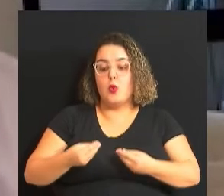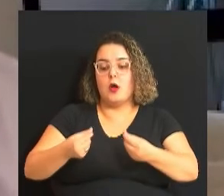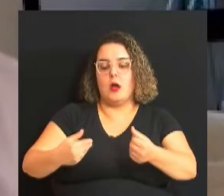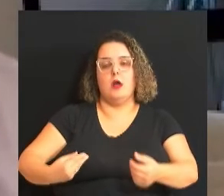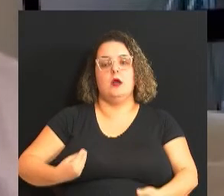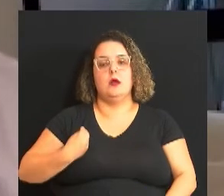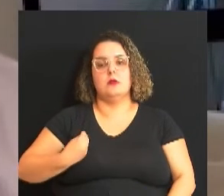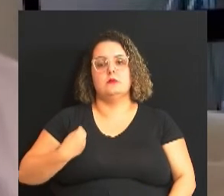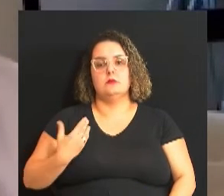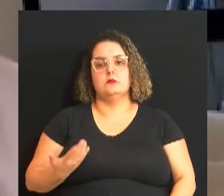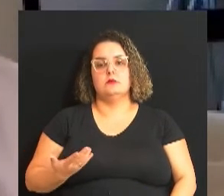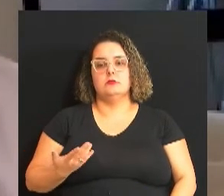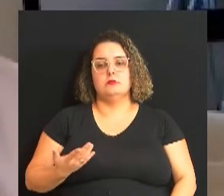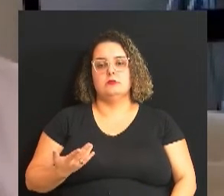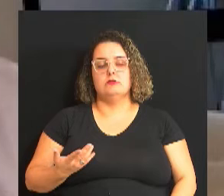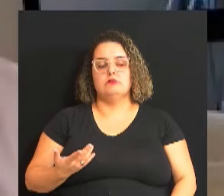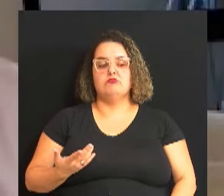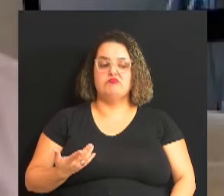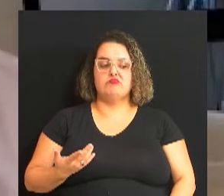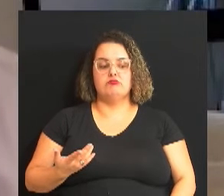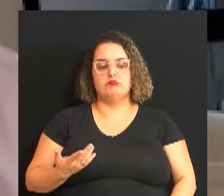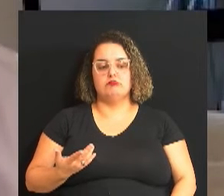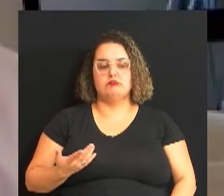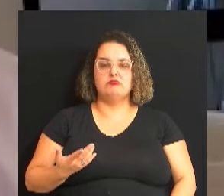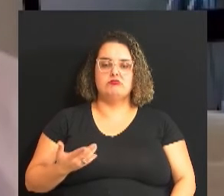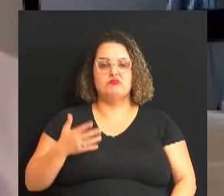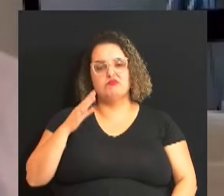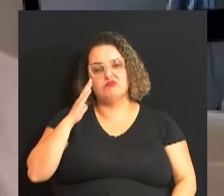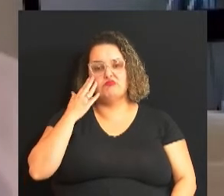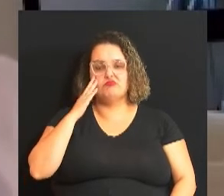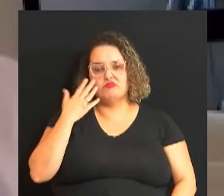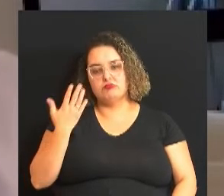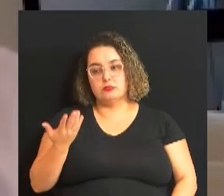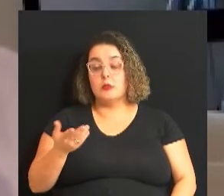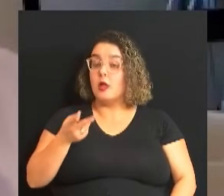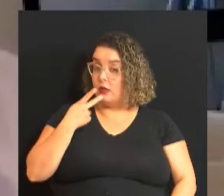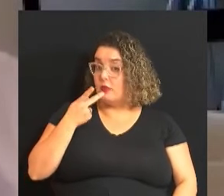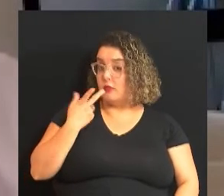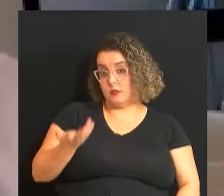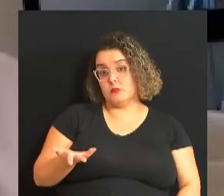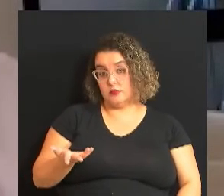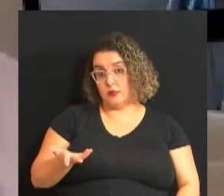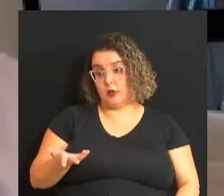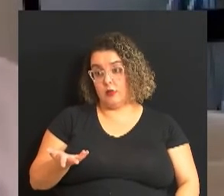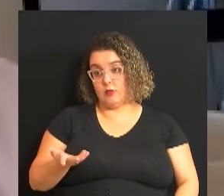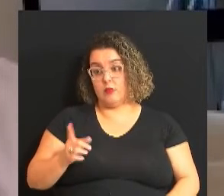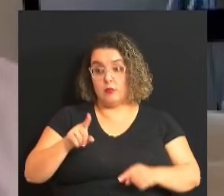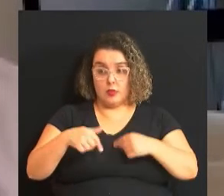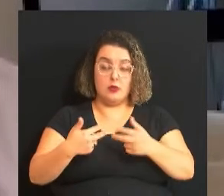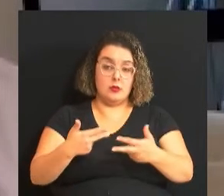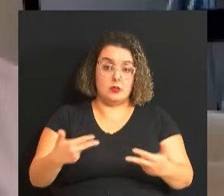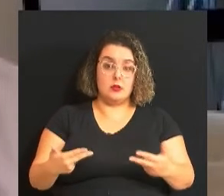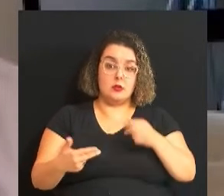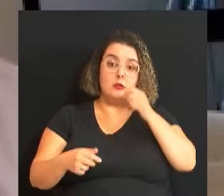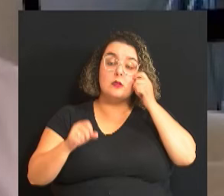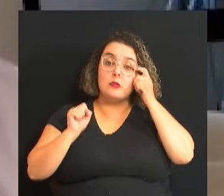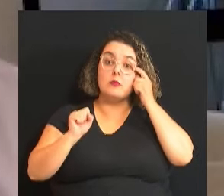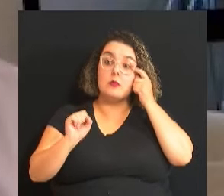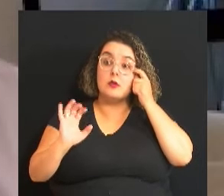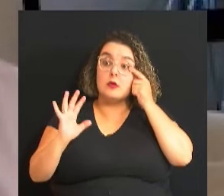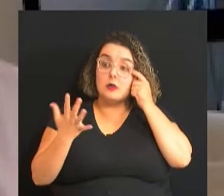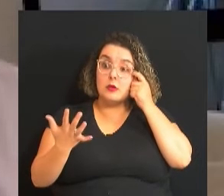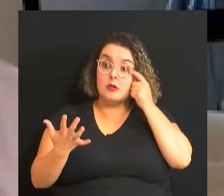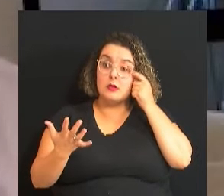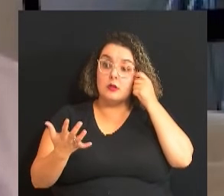e as pessoas acabam entendendo, né? E vou te dizer que uma outra situação que pode ocorrer, principalmente médicos